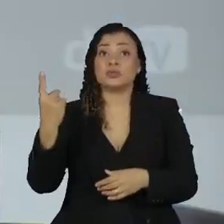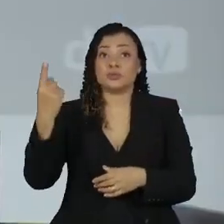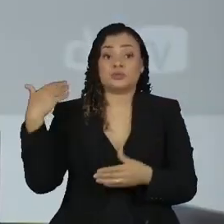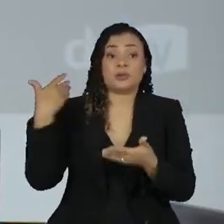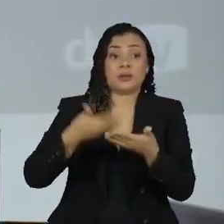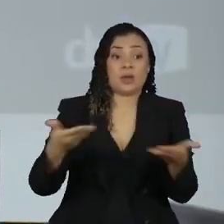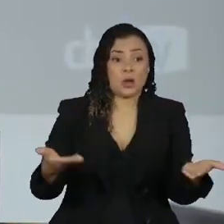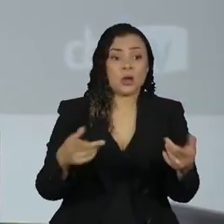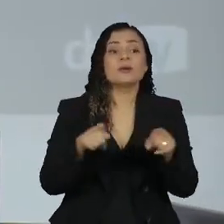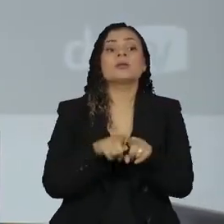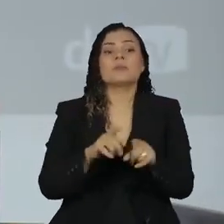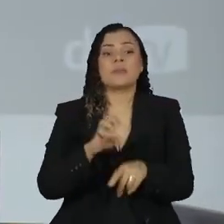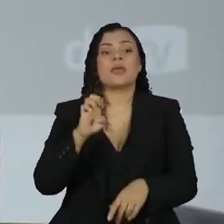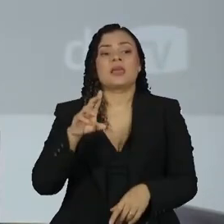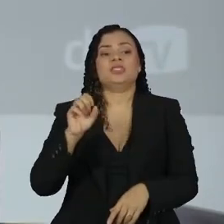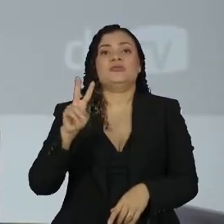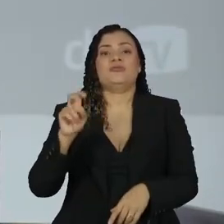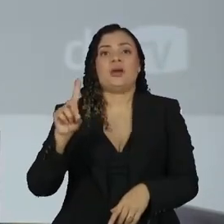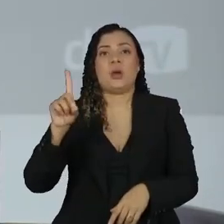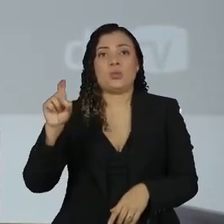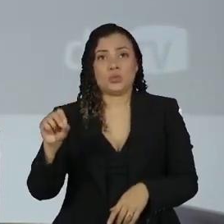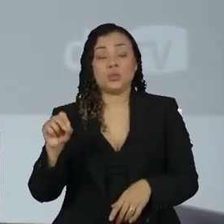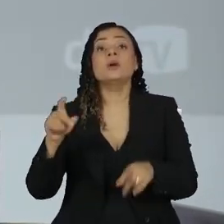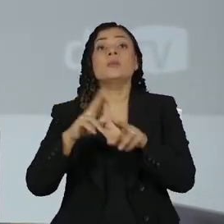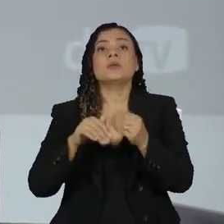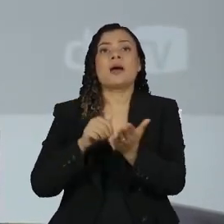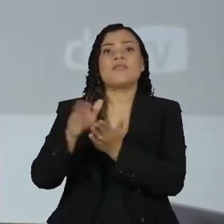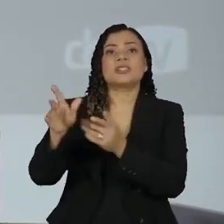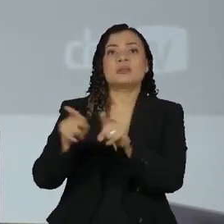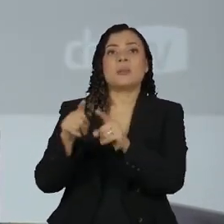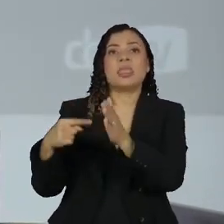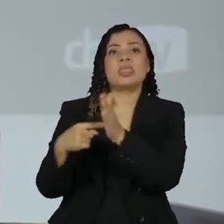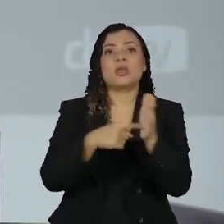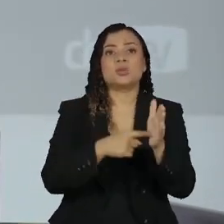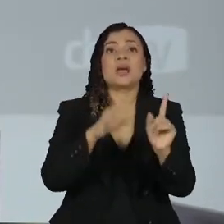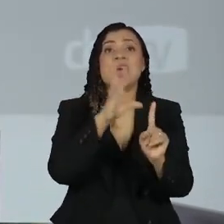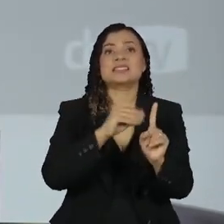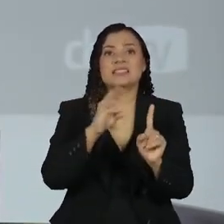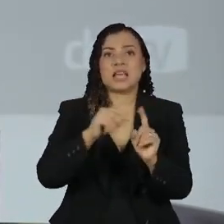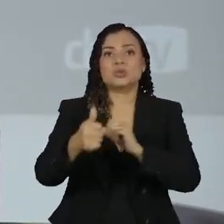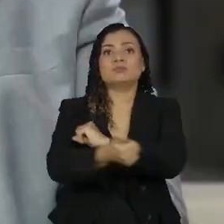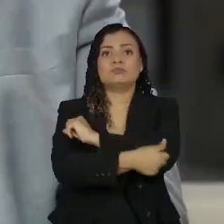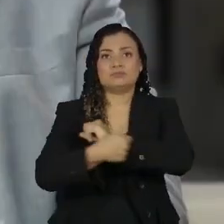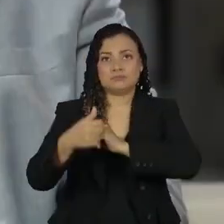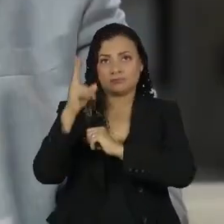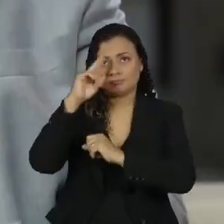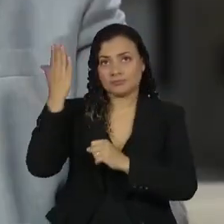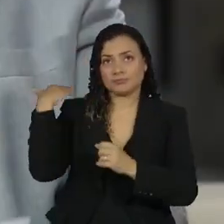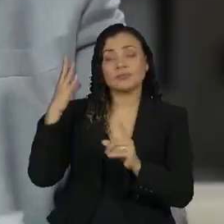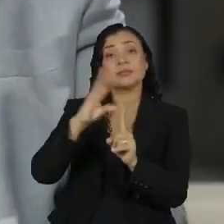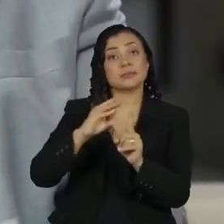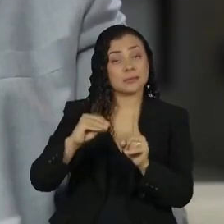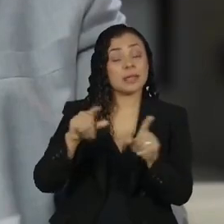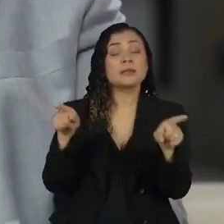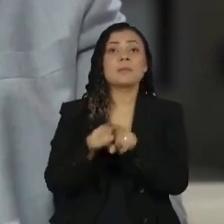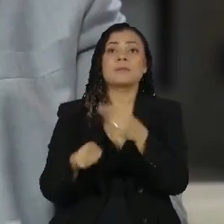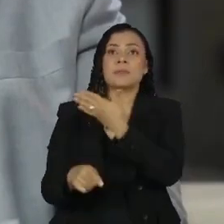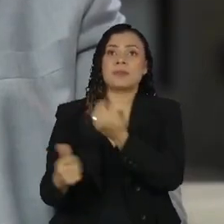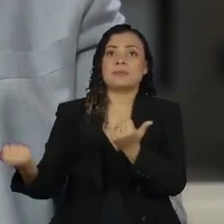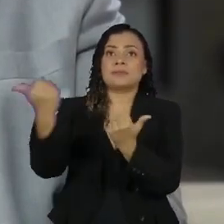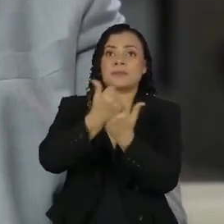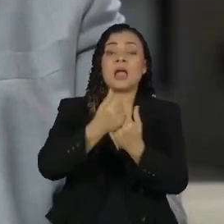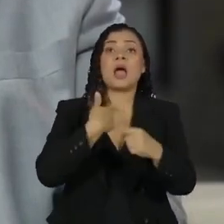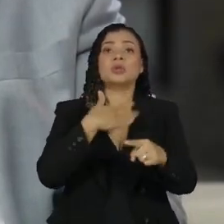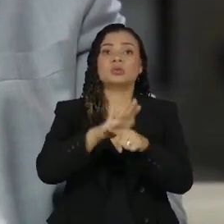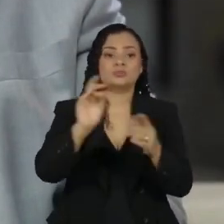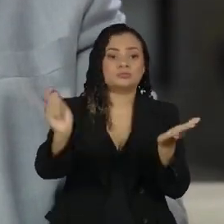após a saída do então Presidente Rogério Caboclo afastado por denúncias de assédio moral e sexual ainda como interino Ginaldo assinou um termo